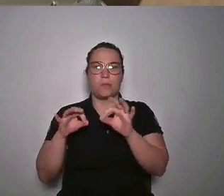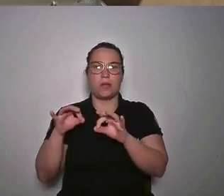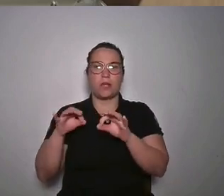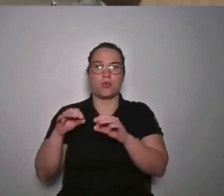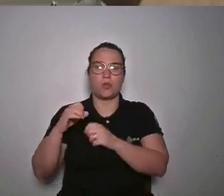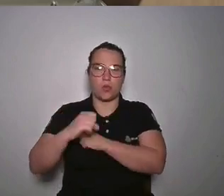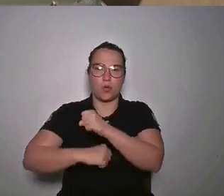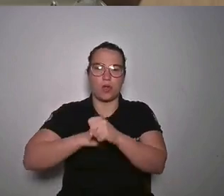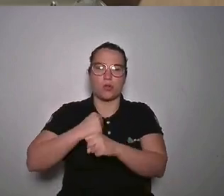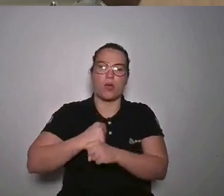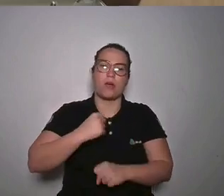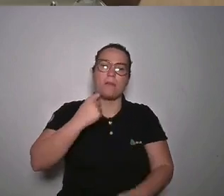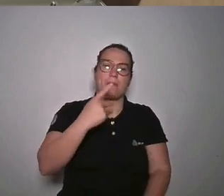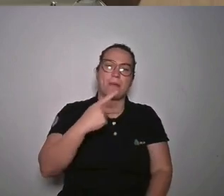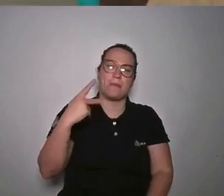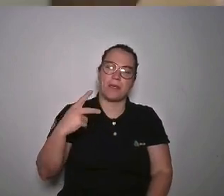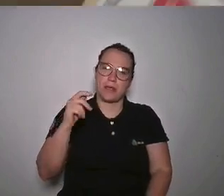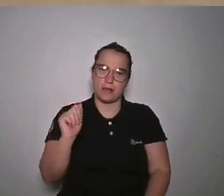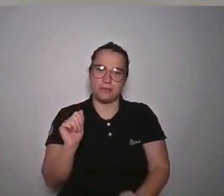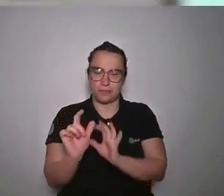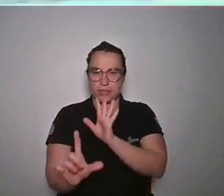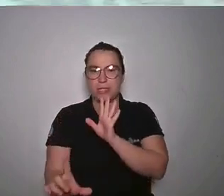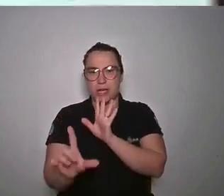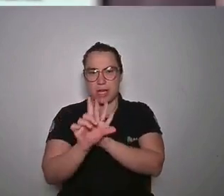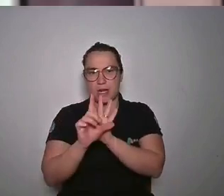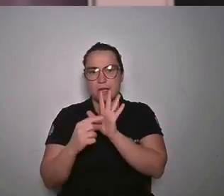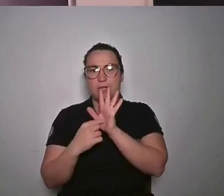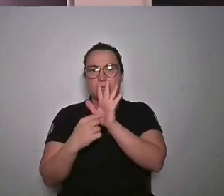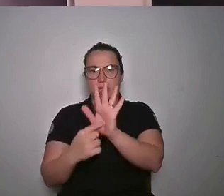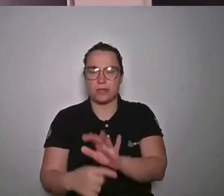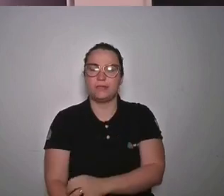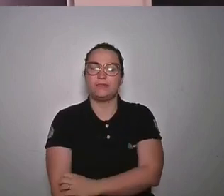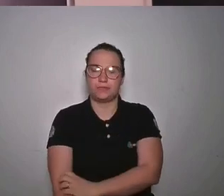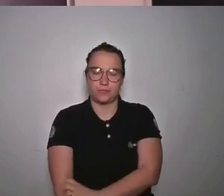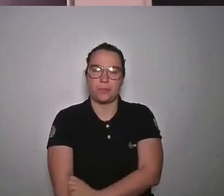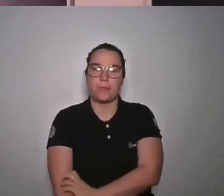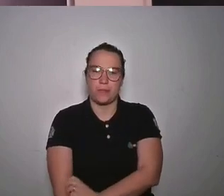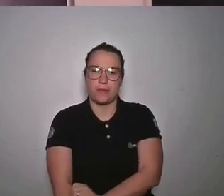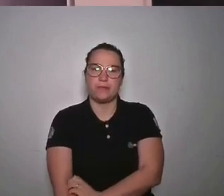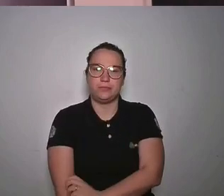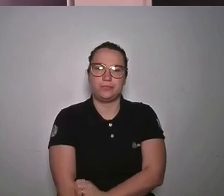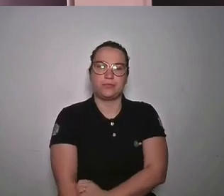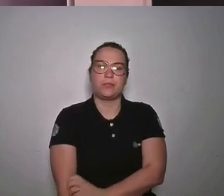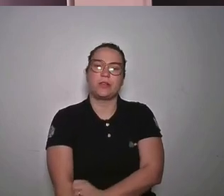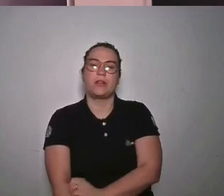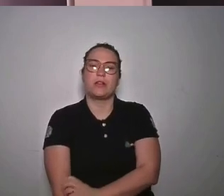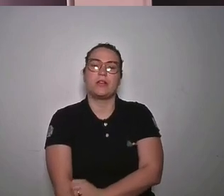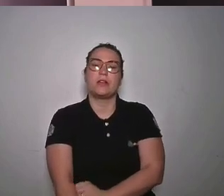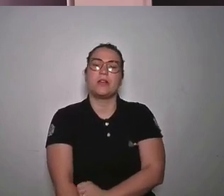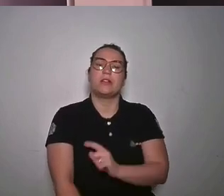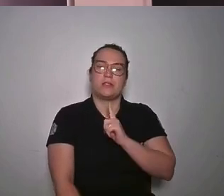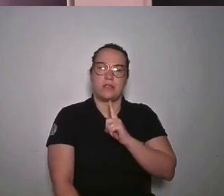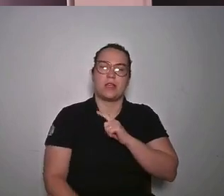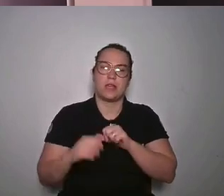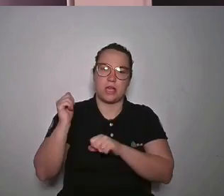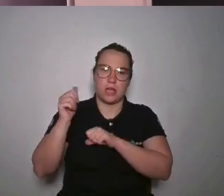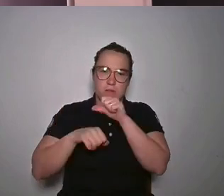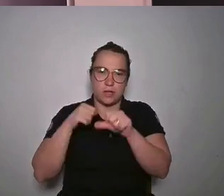o PPA, que é esta lei que está ali, onde dispõe sobre alterações da Lei Municipal